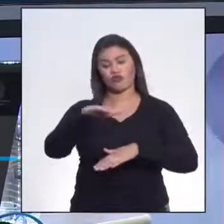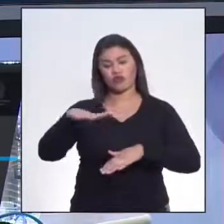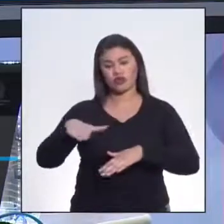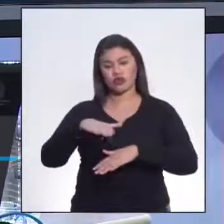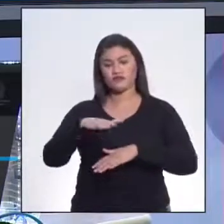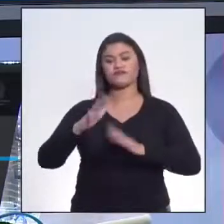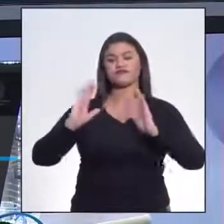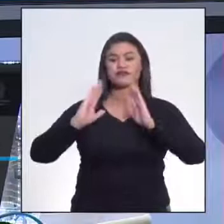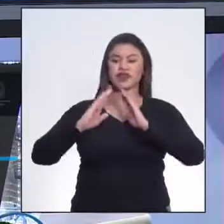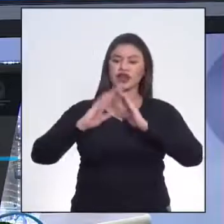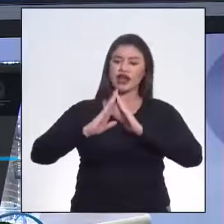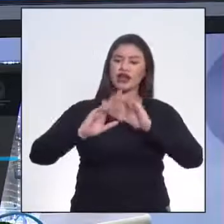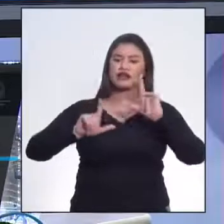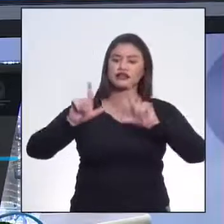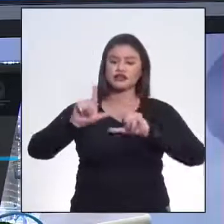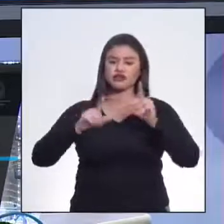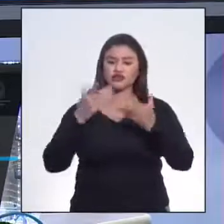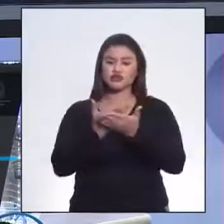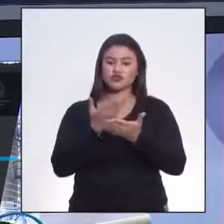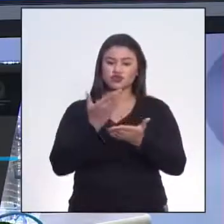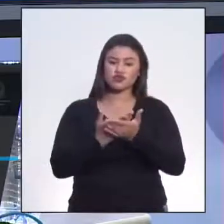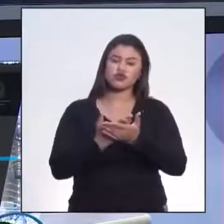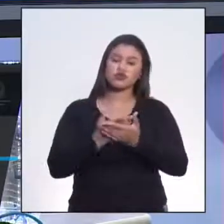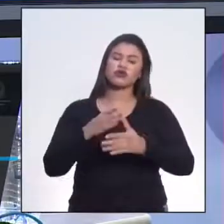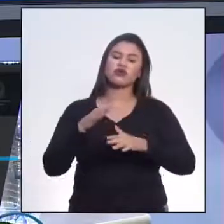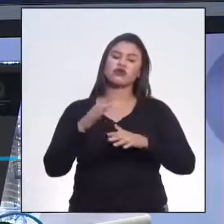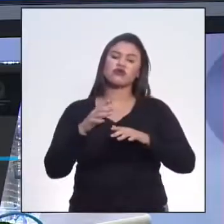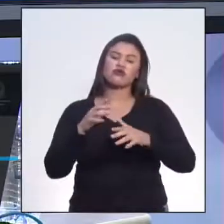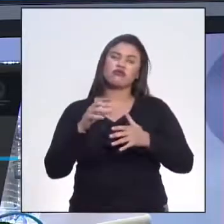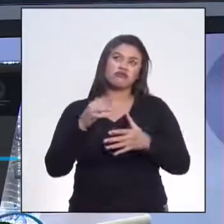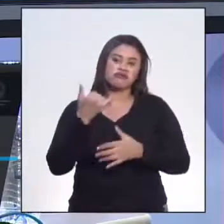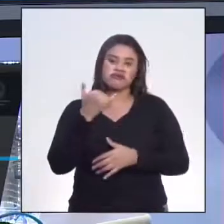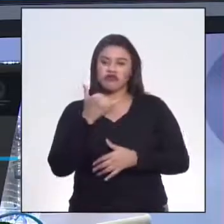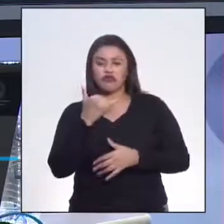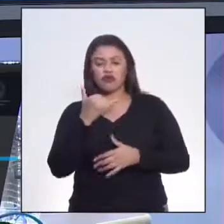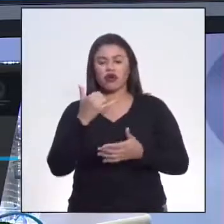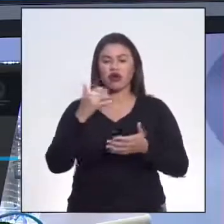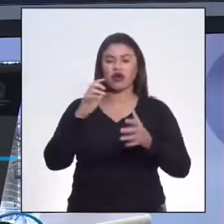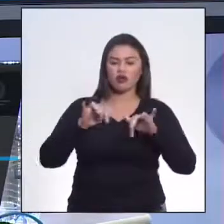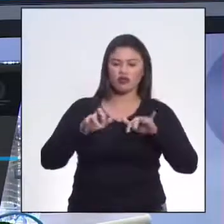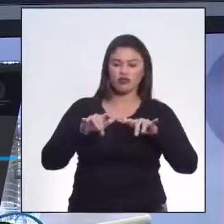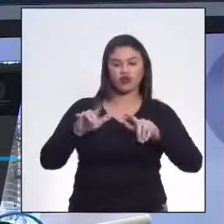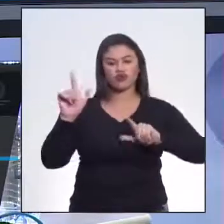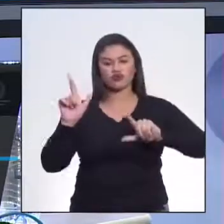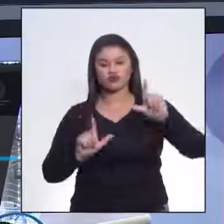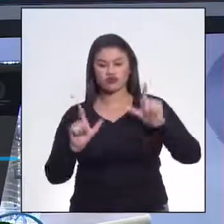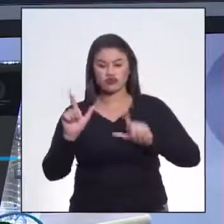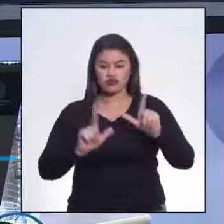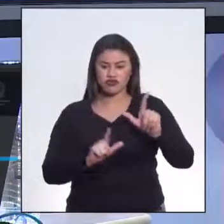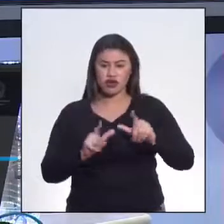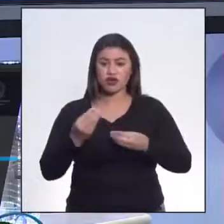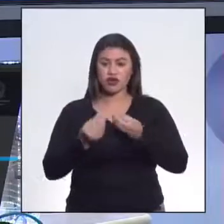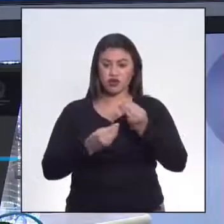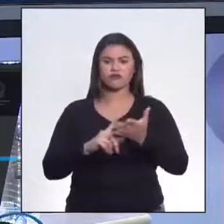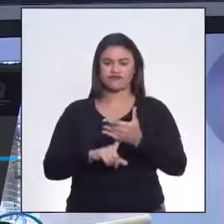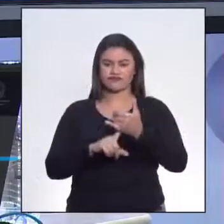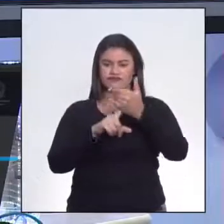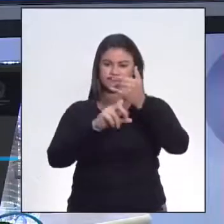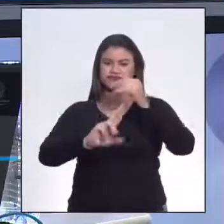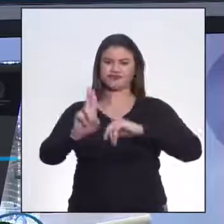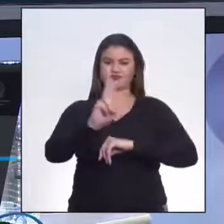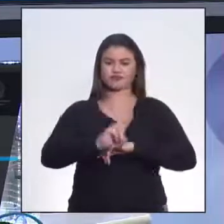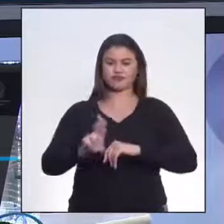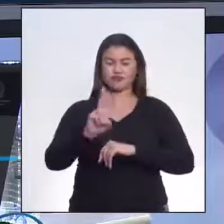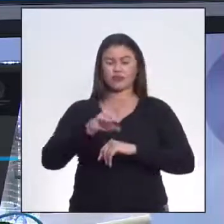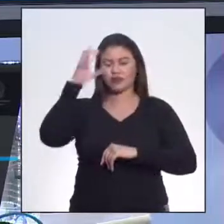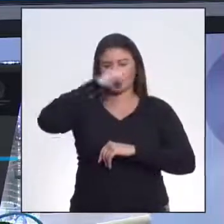casa, assistindo, né, as aulas, talvez através do celular, ou do computador, ou da televisão, ou seja, estão utilizando a tecnologia